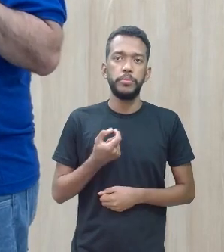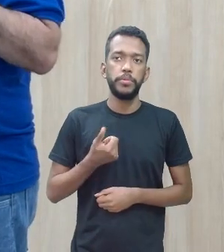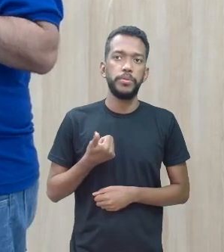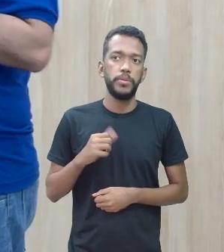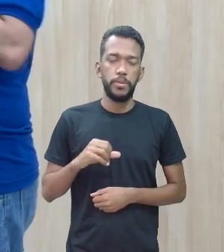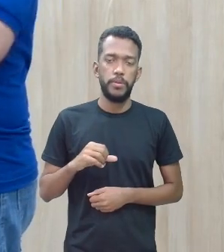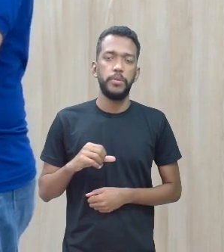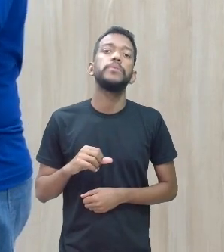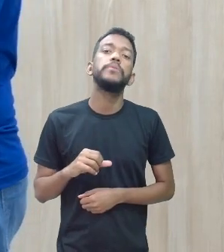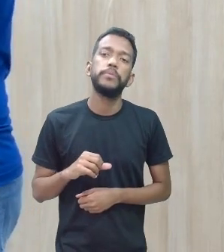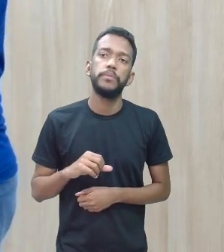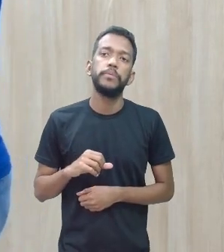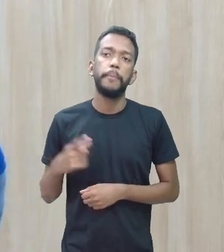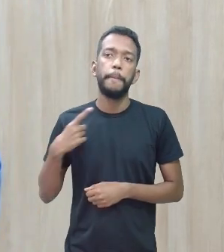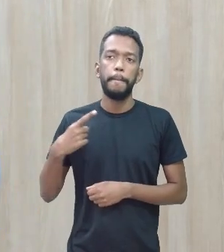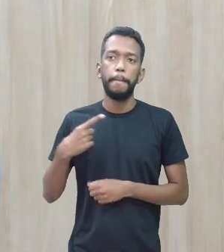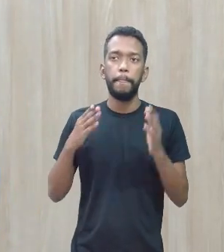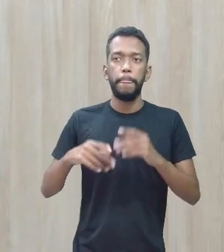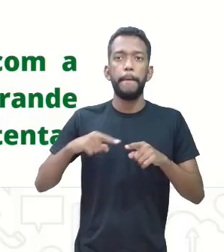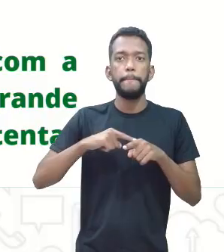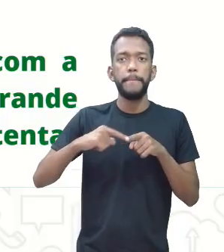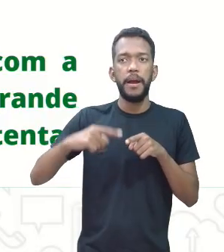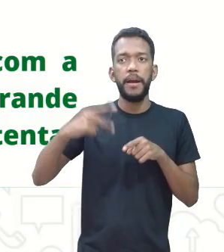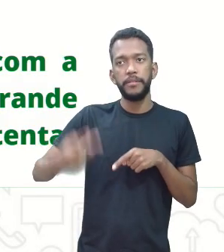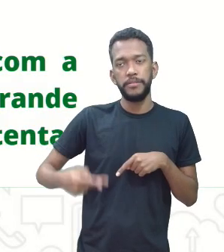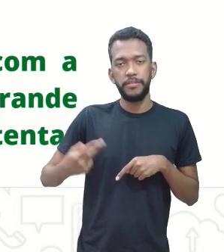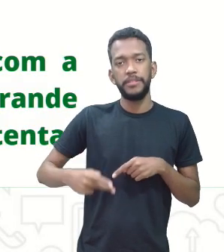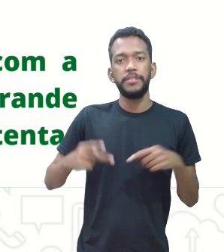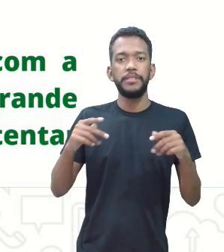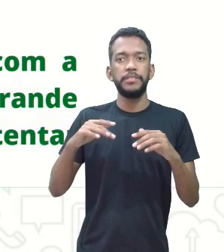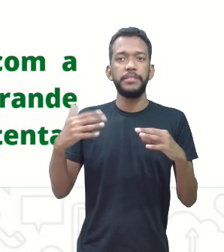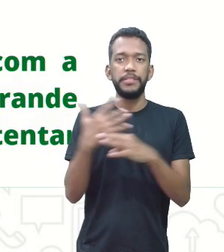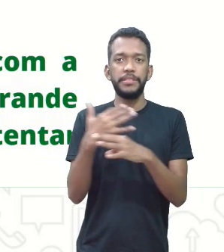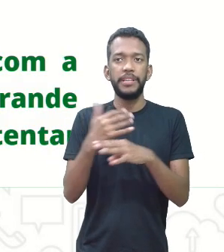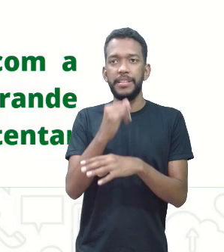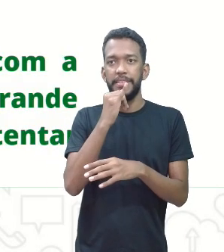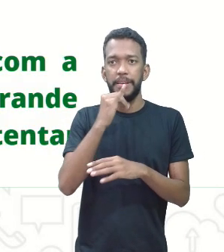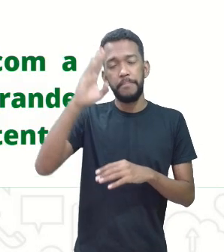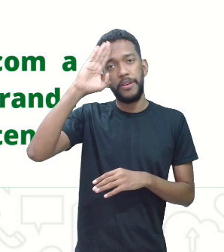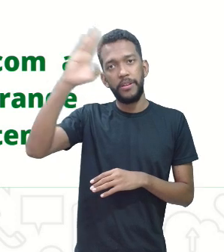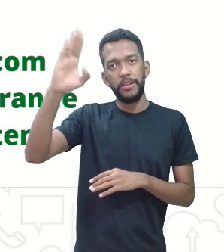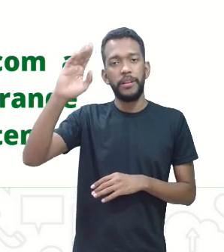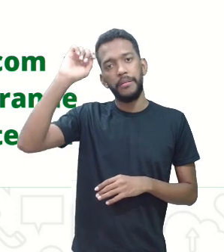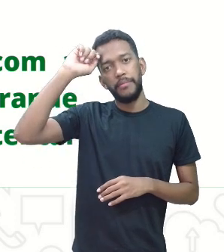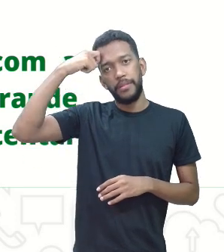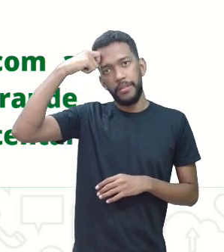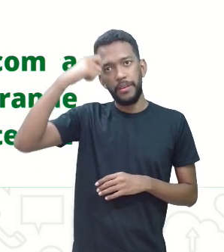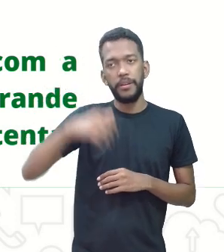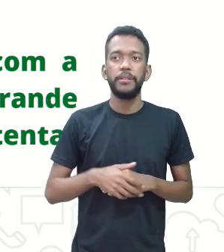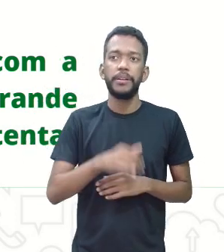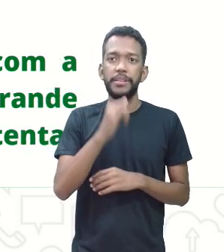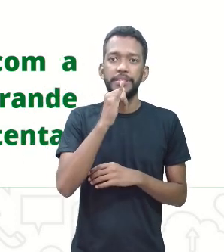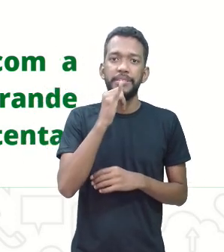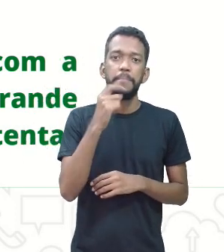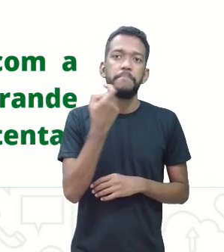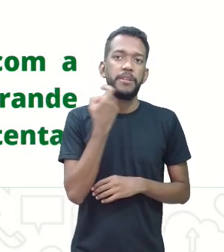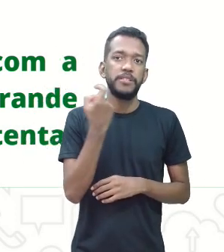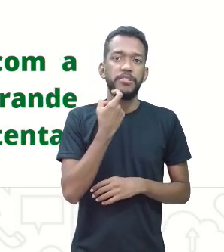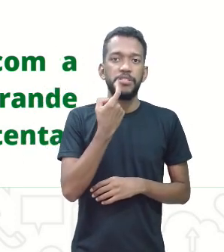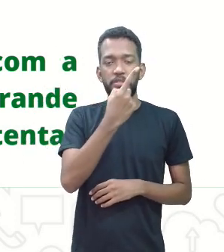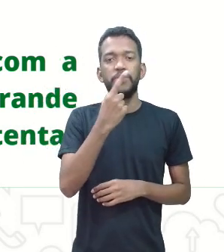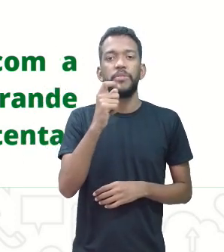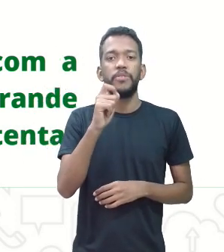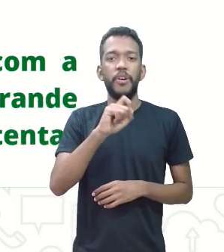2019. Muitos bairros na cidade, por exemplo, permanecem com a população prioritariamente negra. O bairro de Peixinhos, né, que